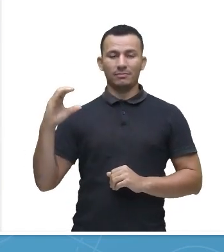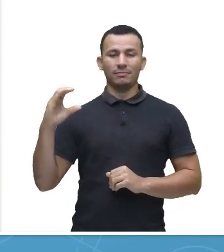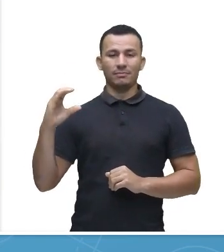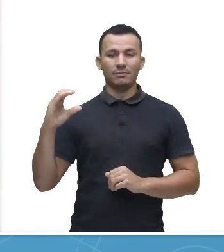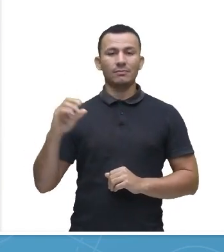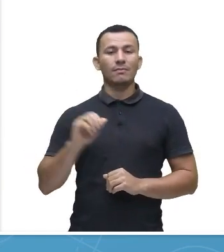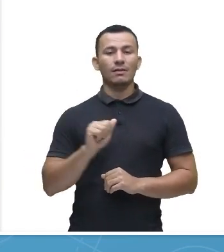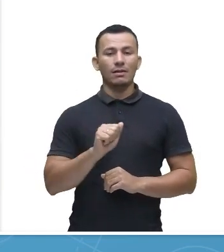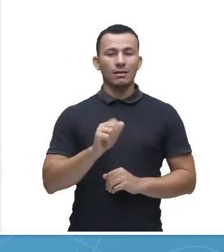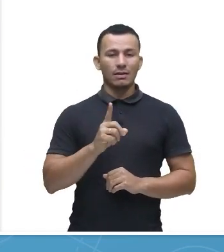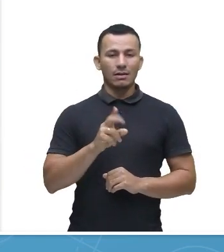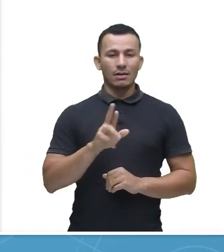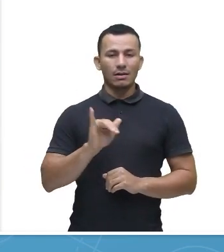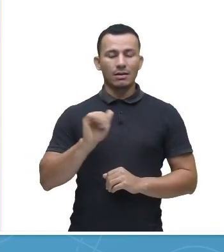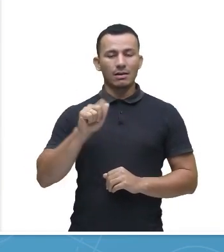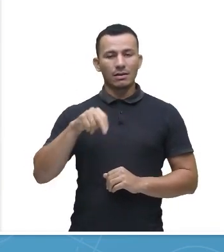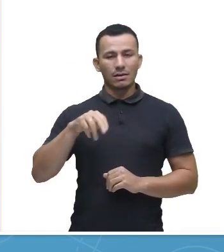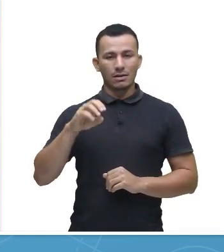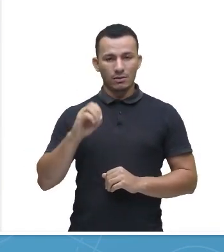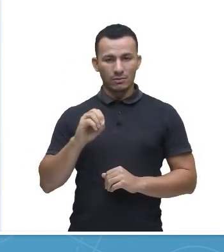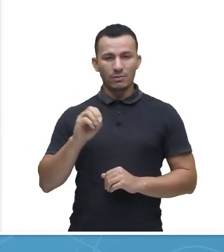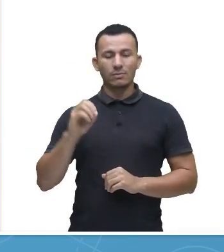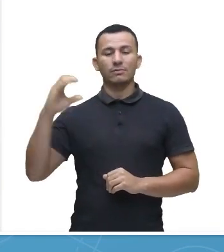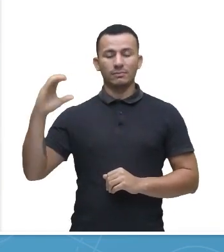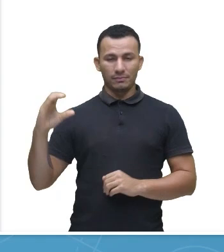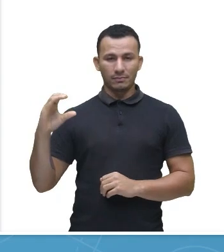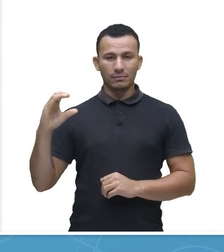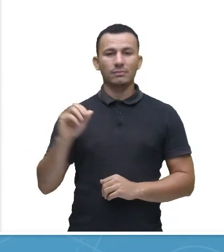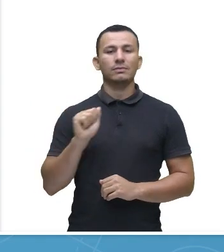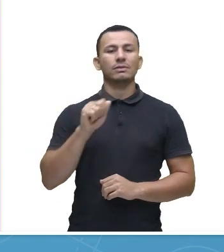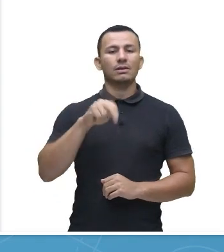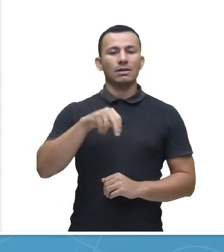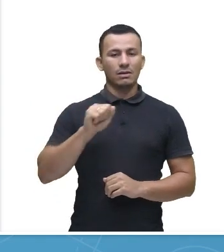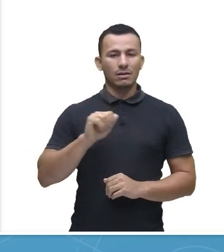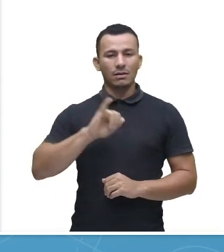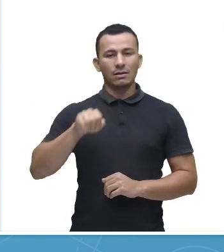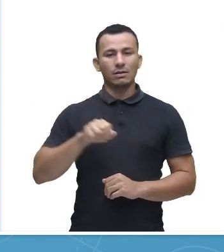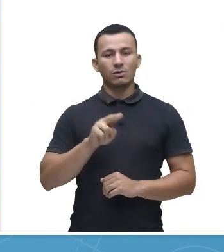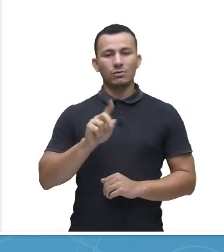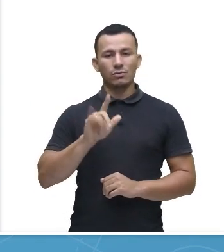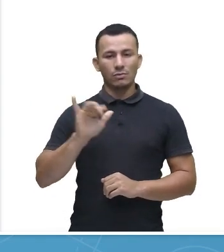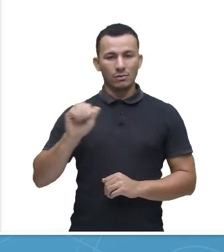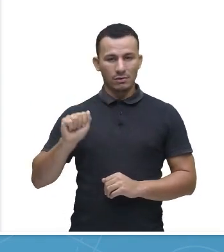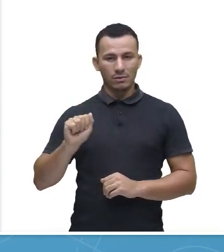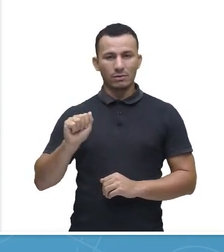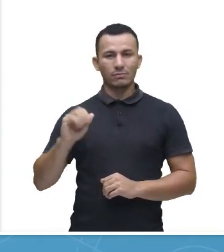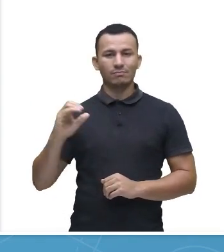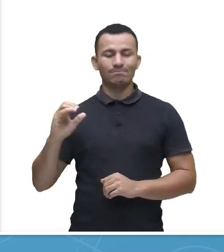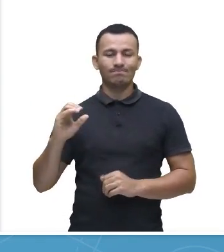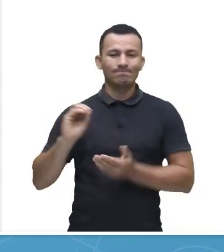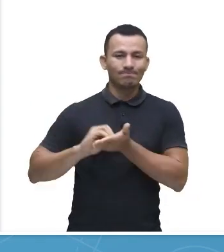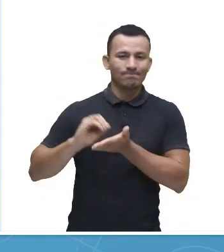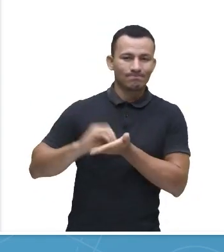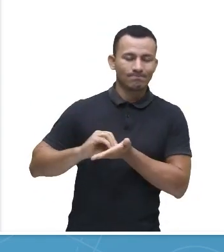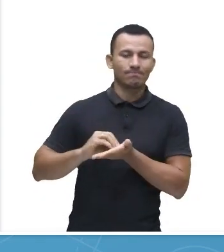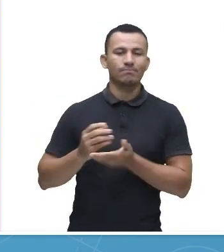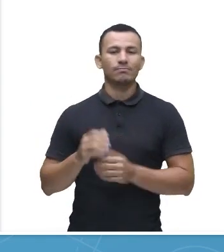O Adriano, também a letra C. Ana Júlia, não, Ana Júlia não respondeu.